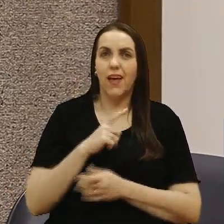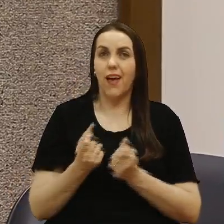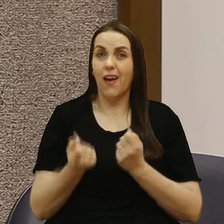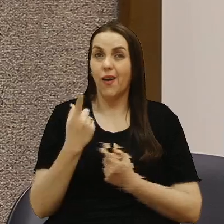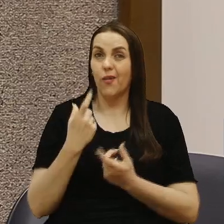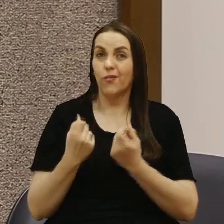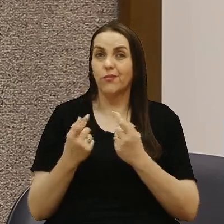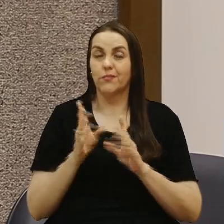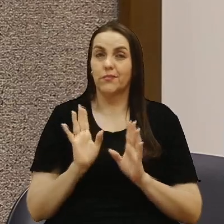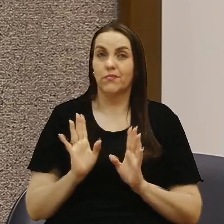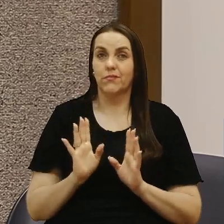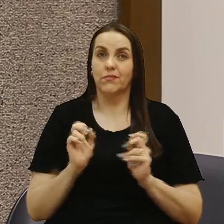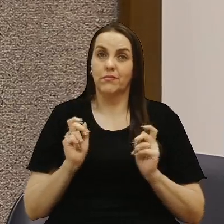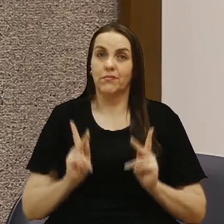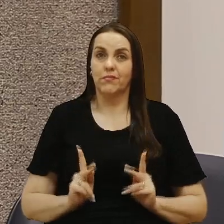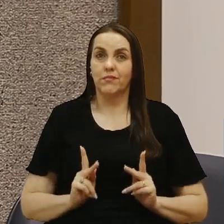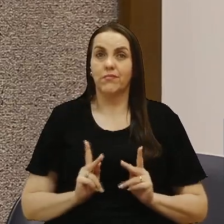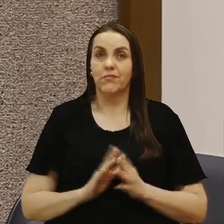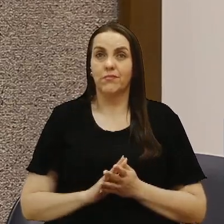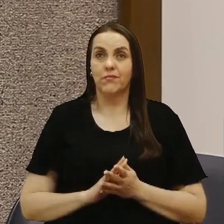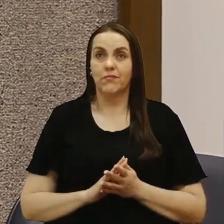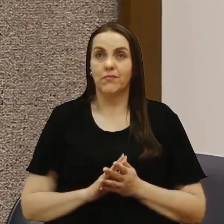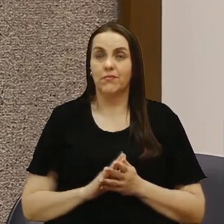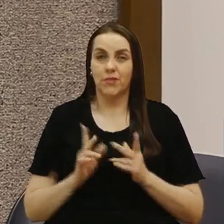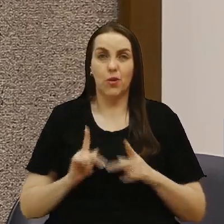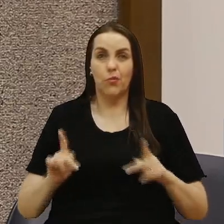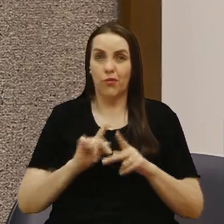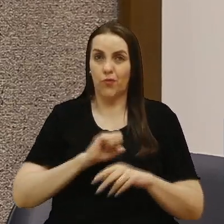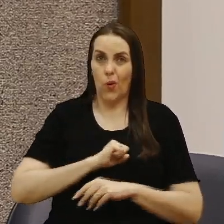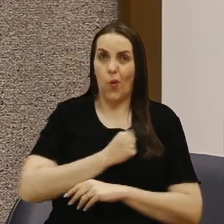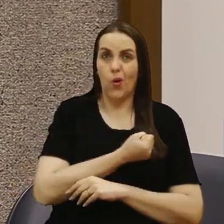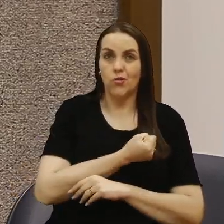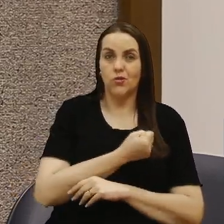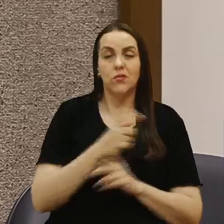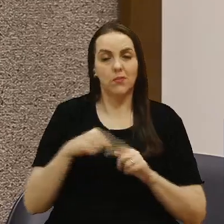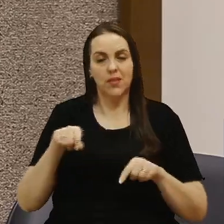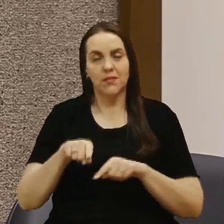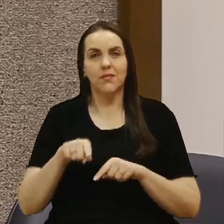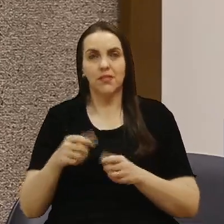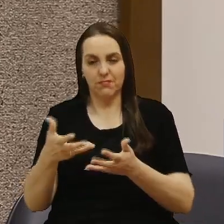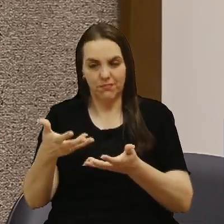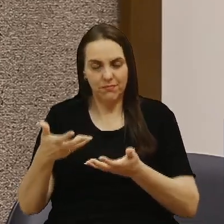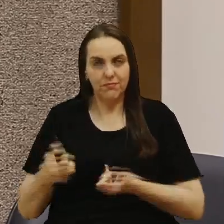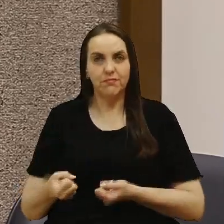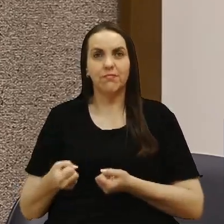de um povo do ódio, mas o povo aqui é muito hospitaleiro e vocês